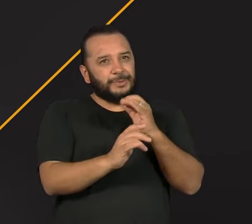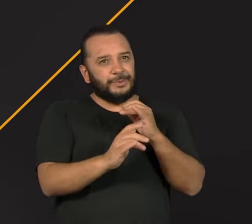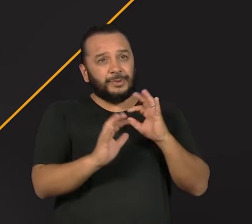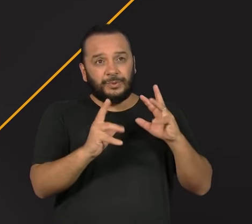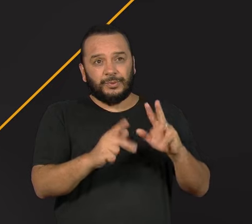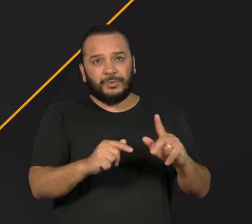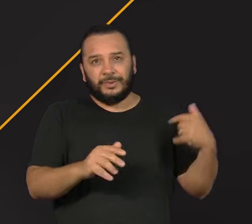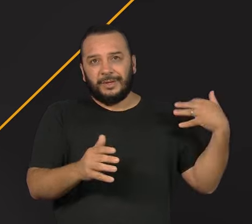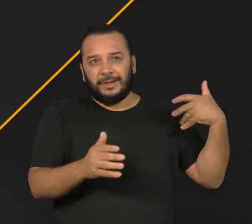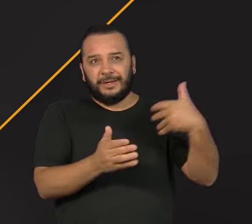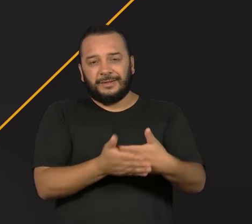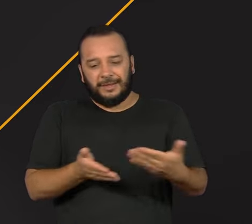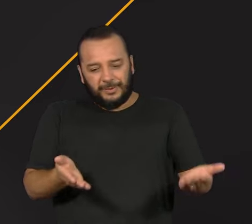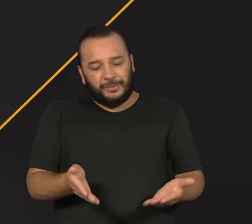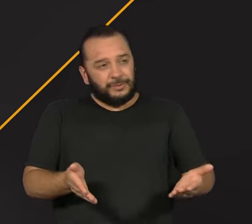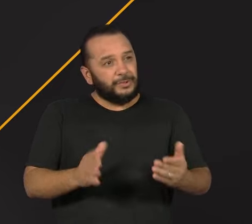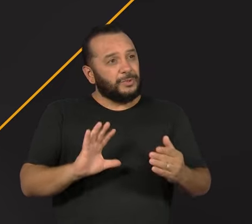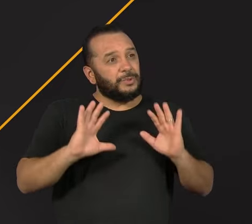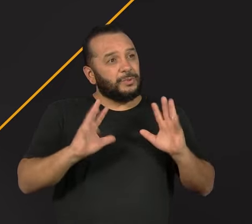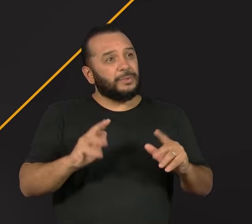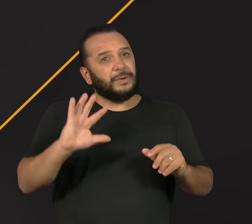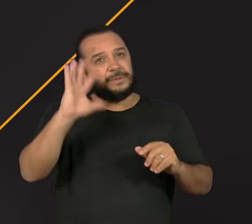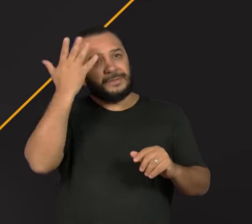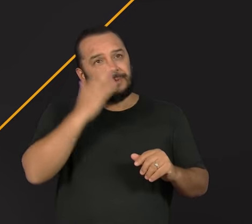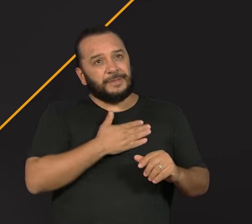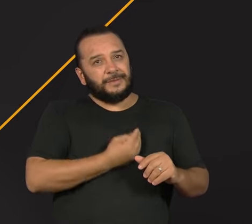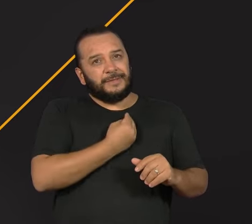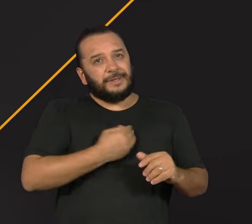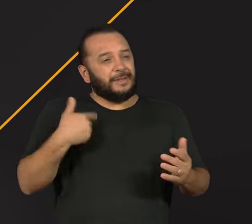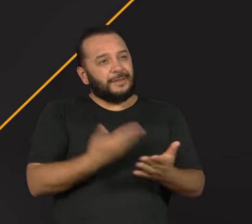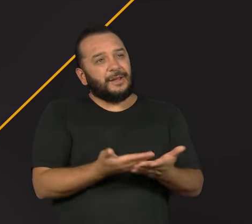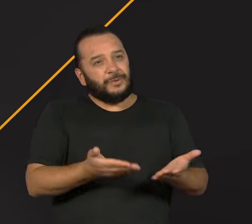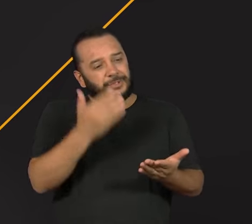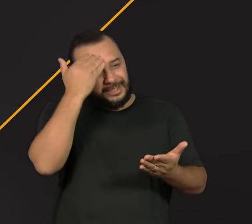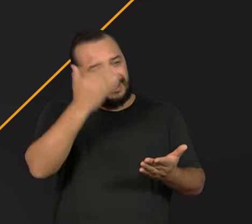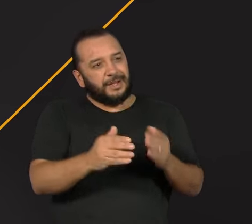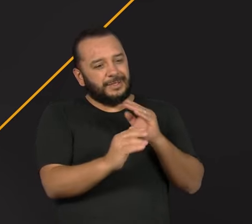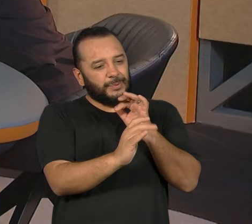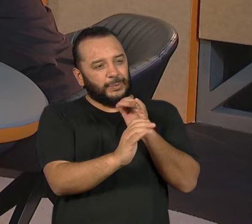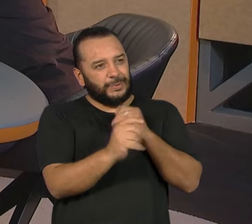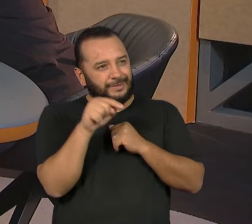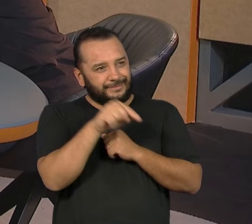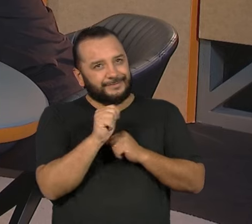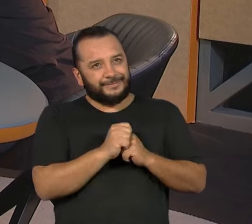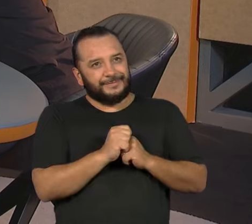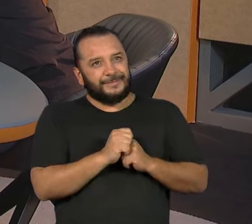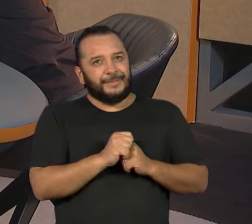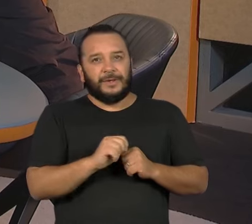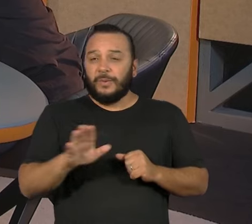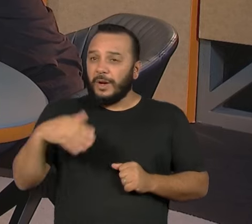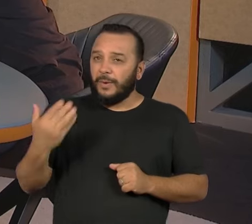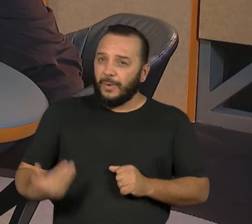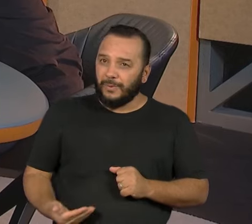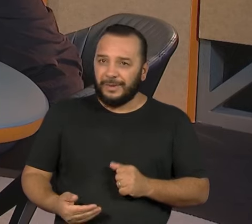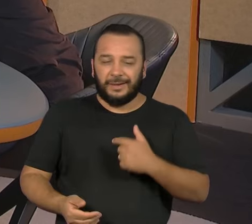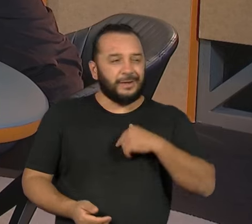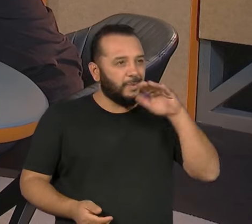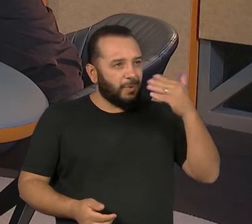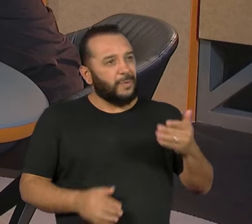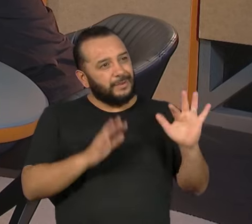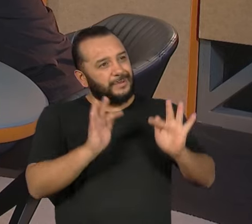fiz até hoje, tudo que aconteceu na minha vida até hoje, foi graças a esse instrumento. Derico, Muito uma honra. Obrigado. Uma honra. Eu fico